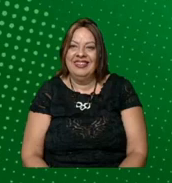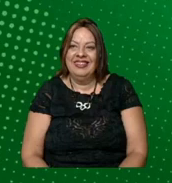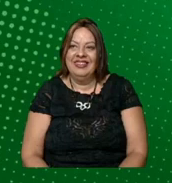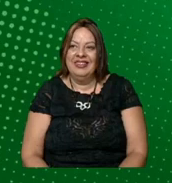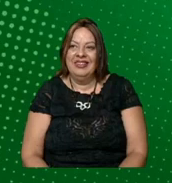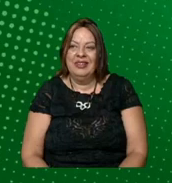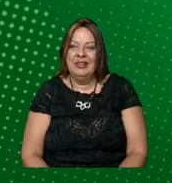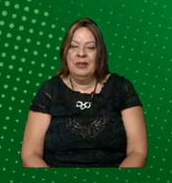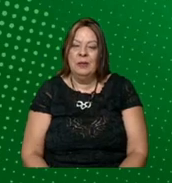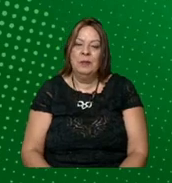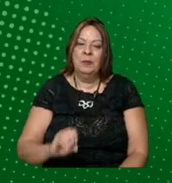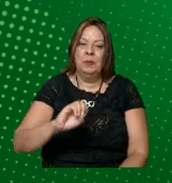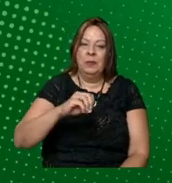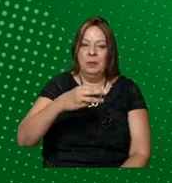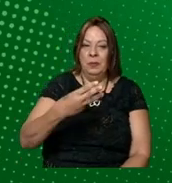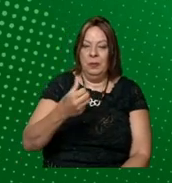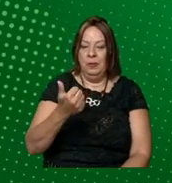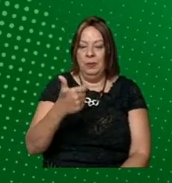Gerson? Parabéns!